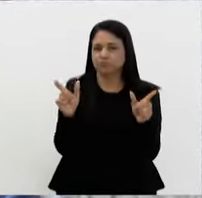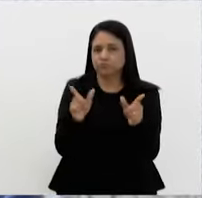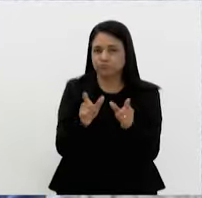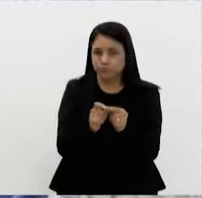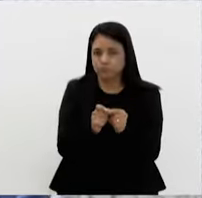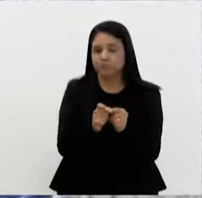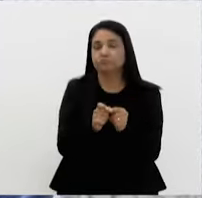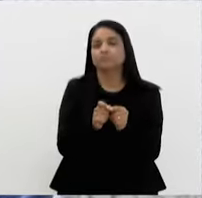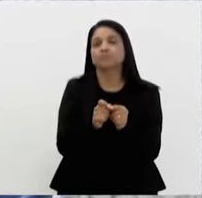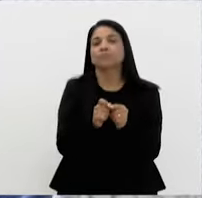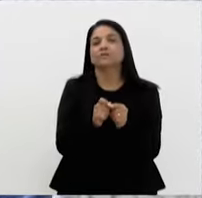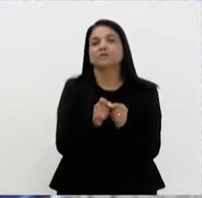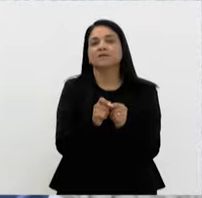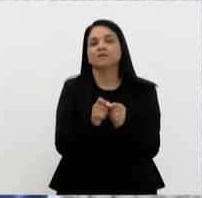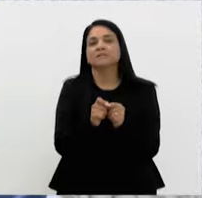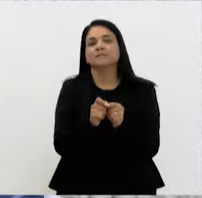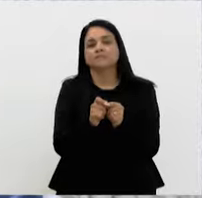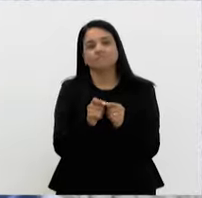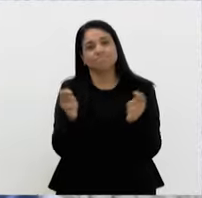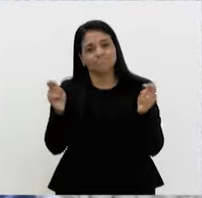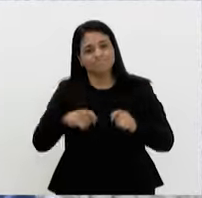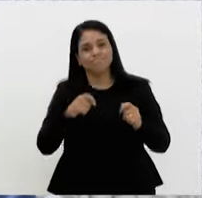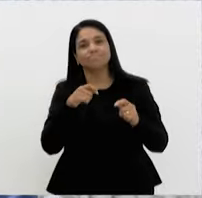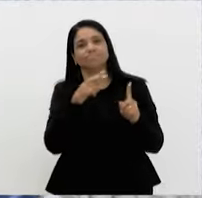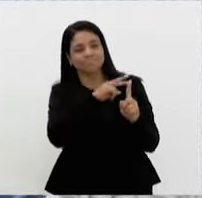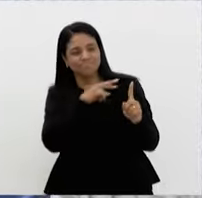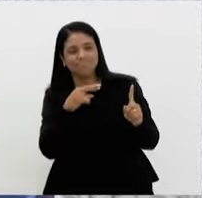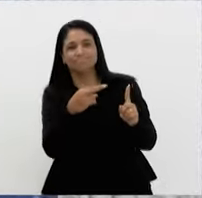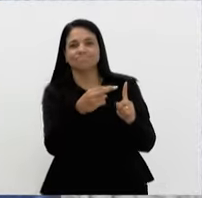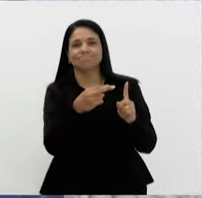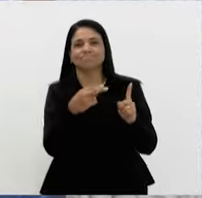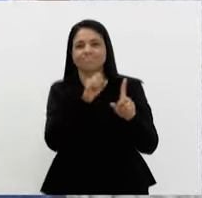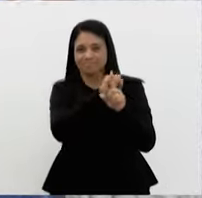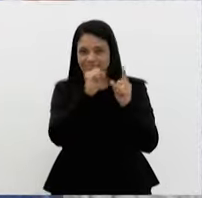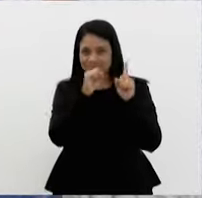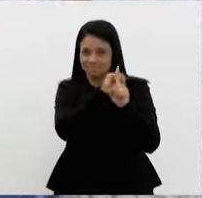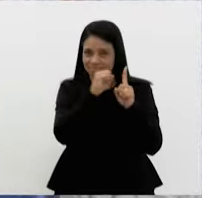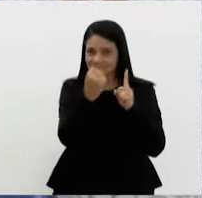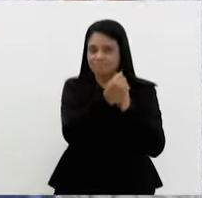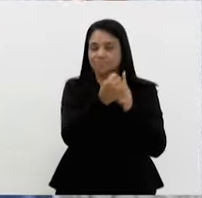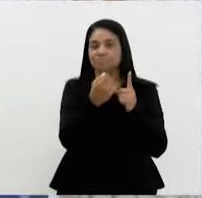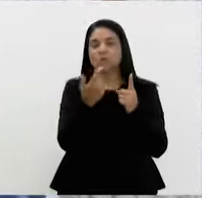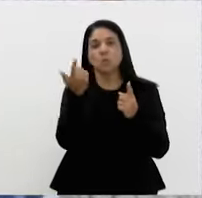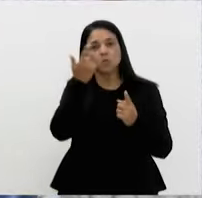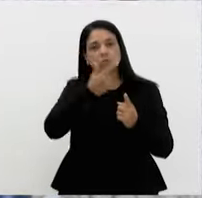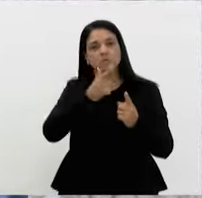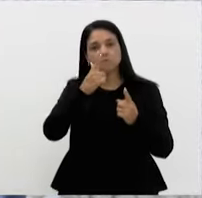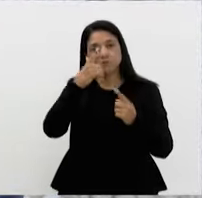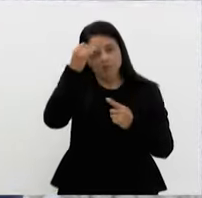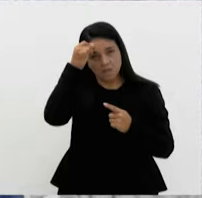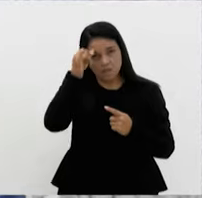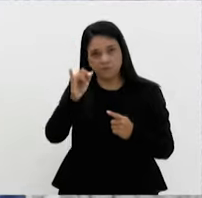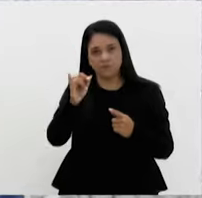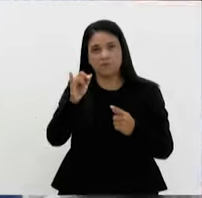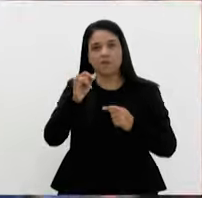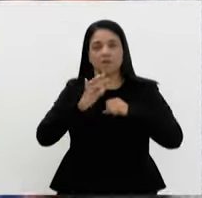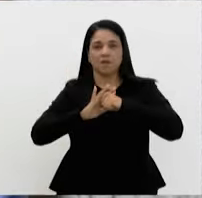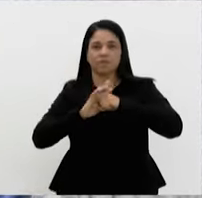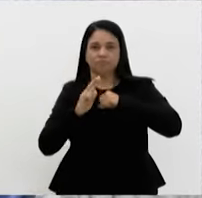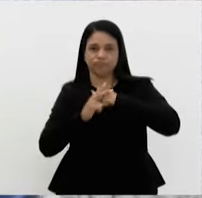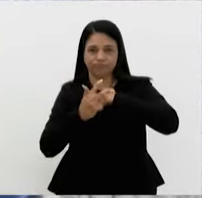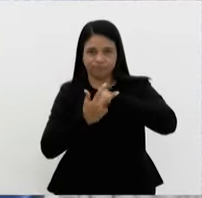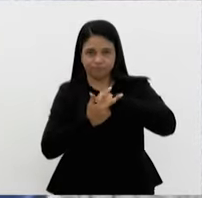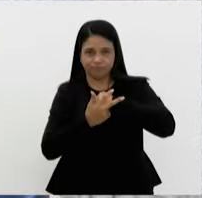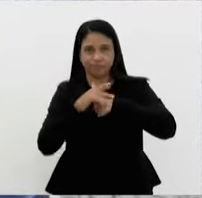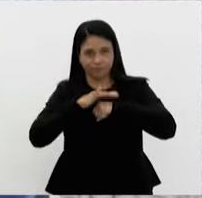mais e criar uma certa expectativa em cima da sociedade para que a gente possa combater o quanto antes essa epidemia.